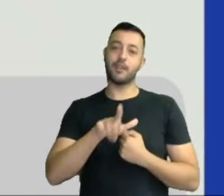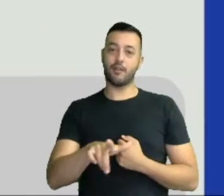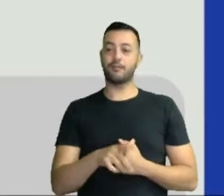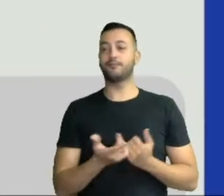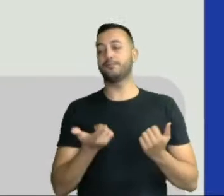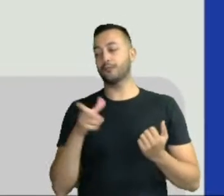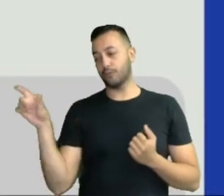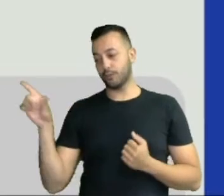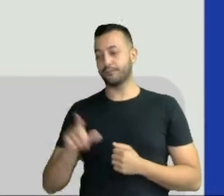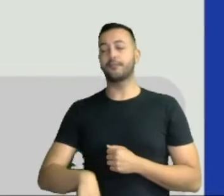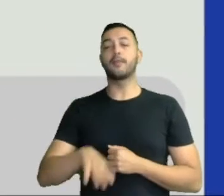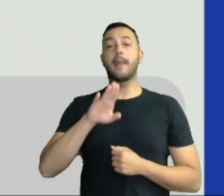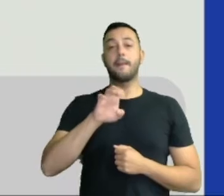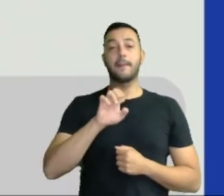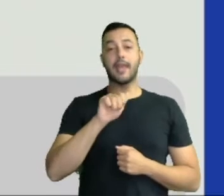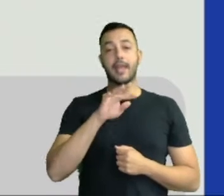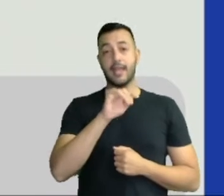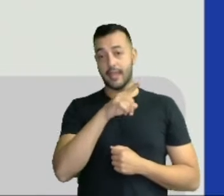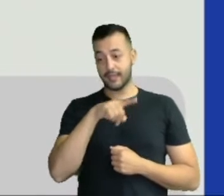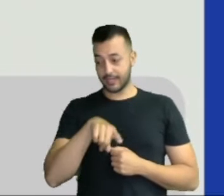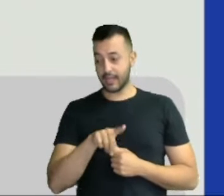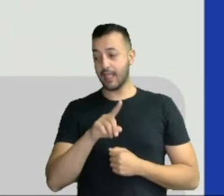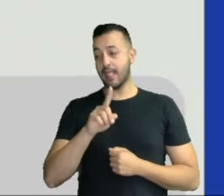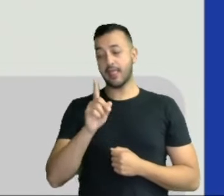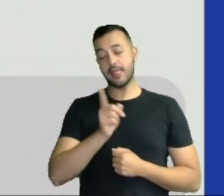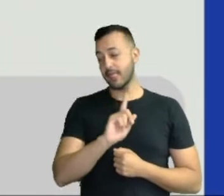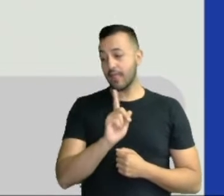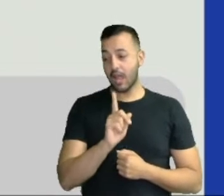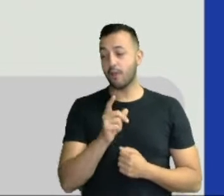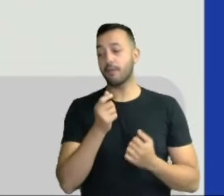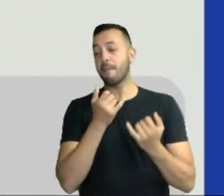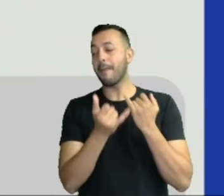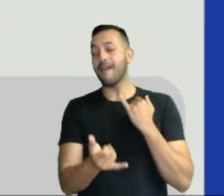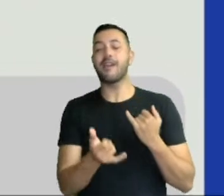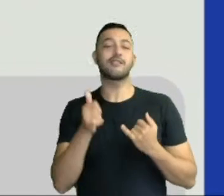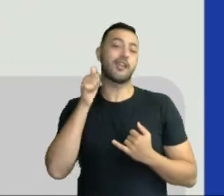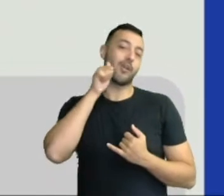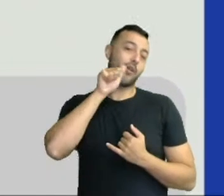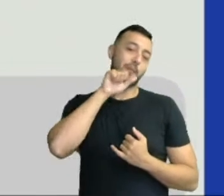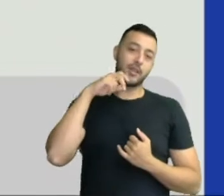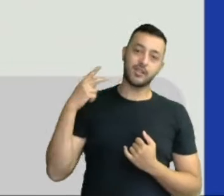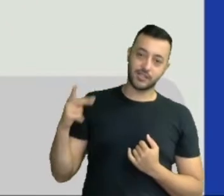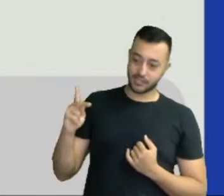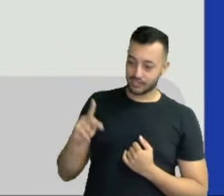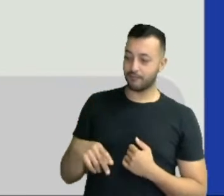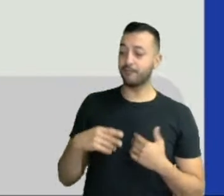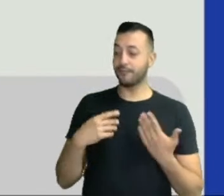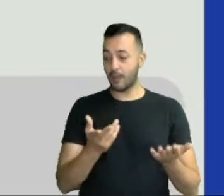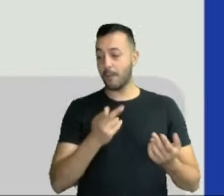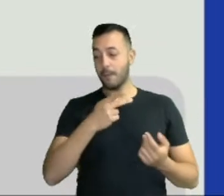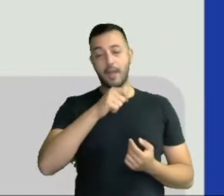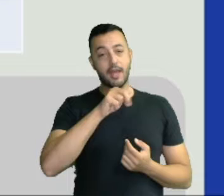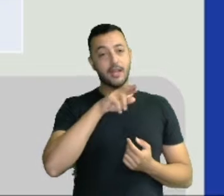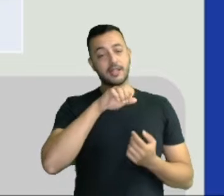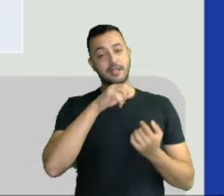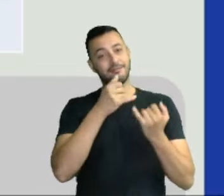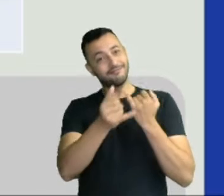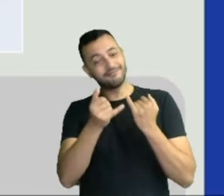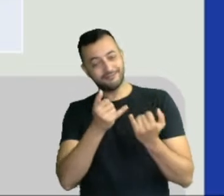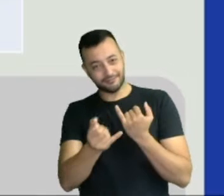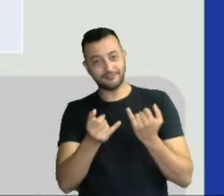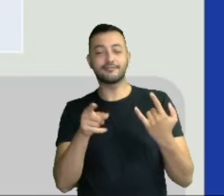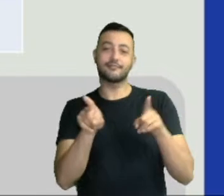Beatriz não se parece a sua madre, que é o nosso verbo parecer-se, em espanhol, que também é